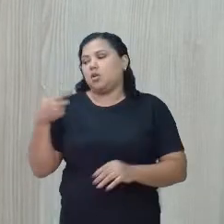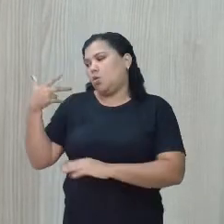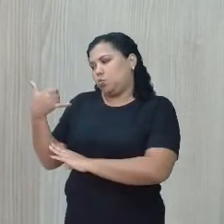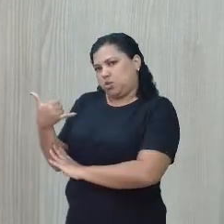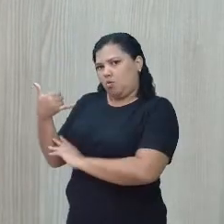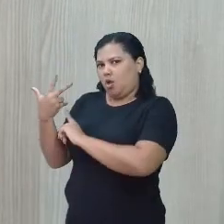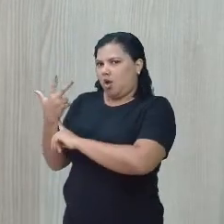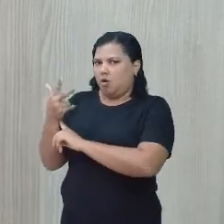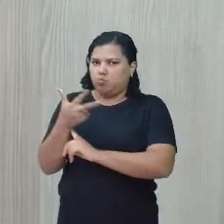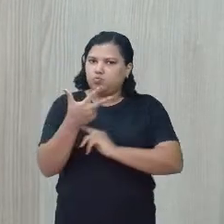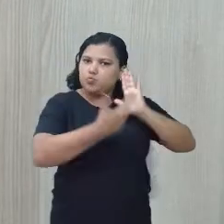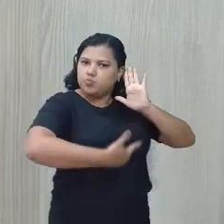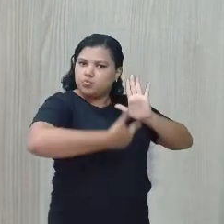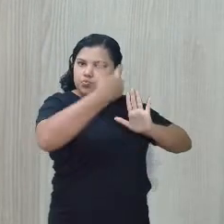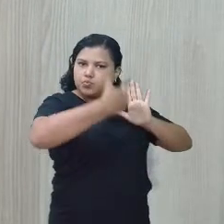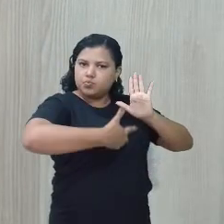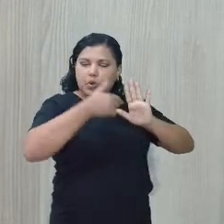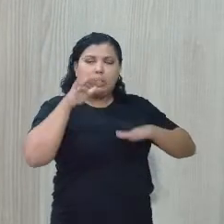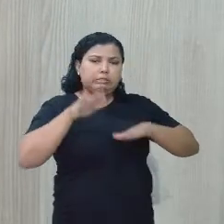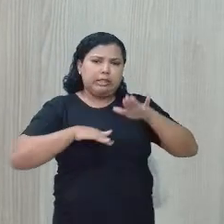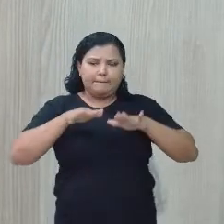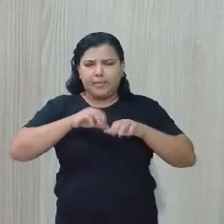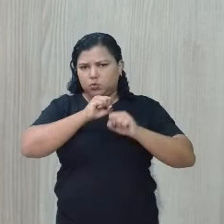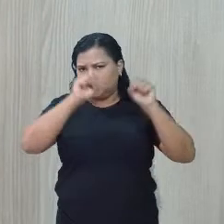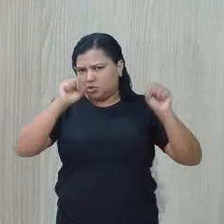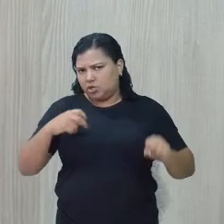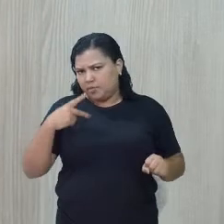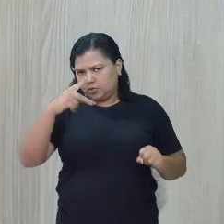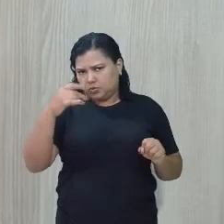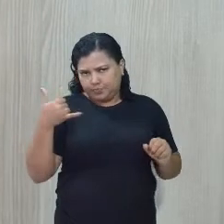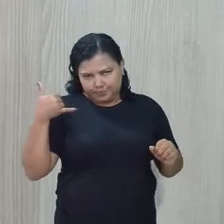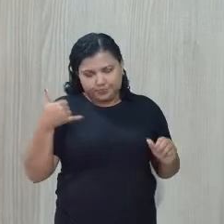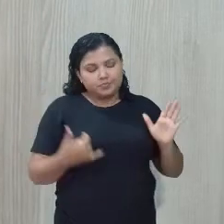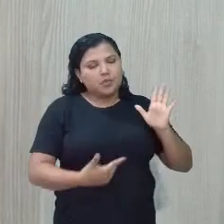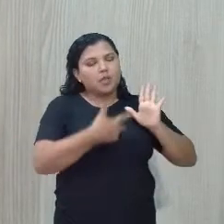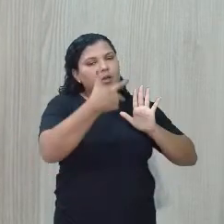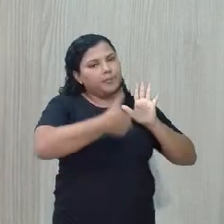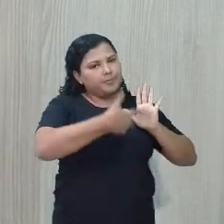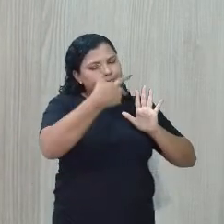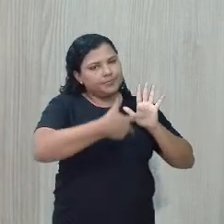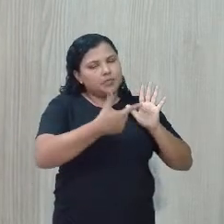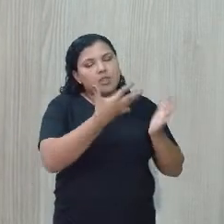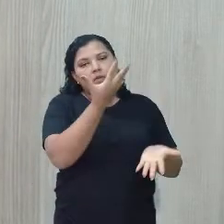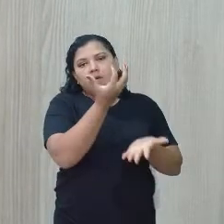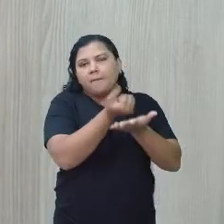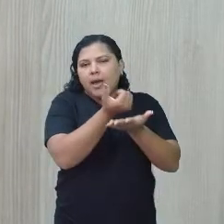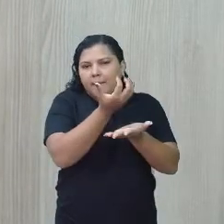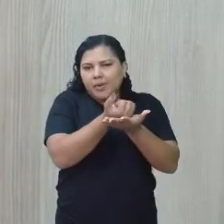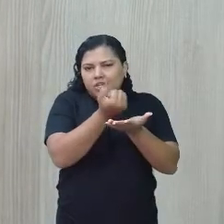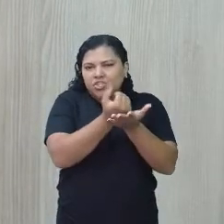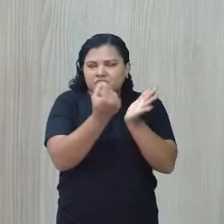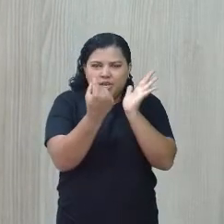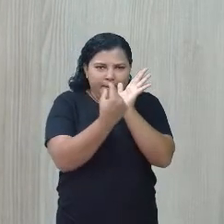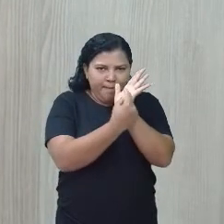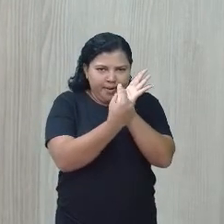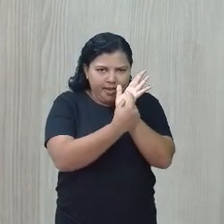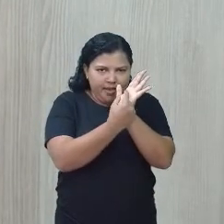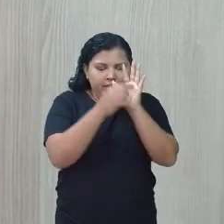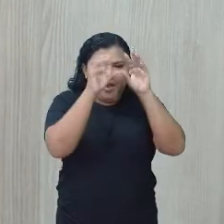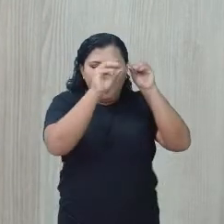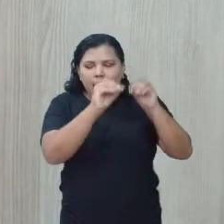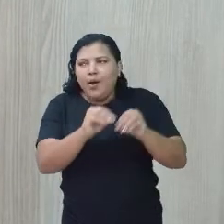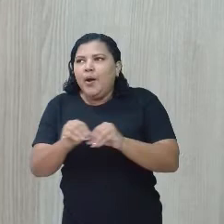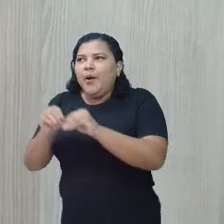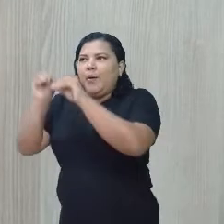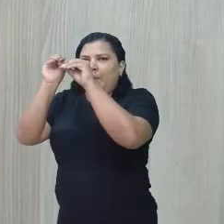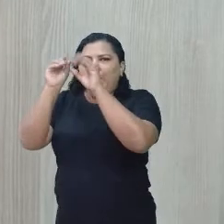celular para o tipo de sistema, né? Que é a operacional do seu telefone, o Android ou o iOS. E aí você vai ser direcionado para a lojinha